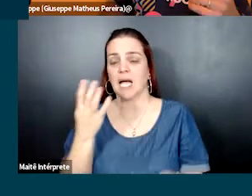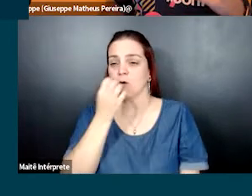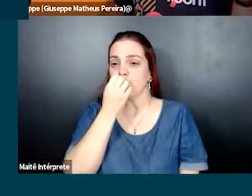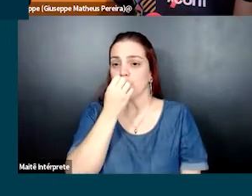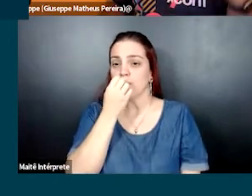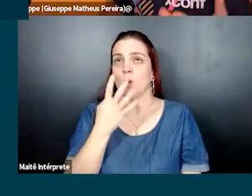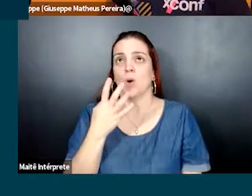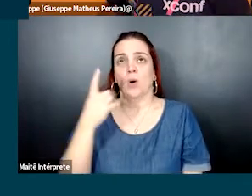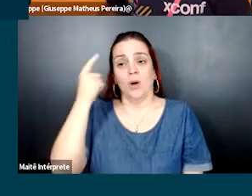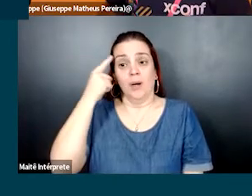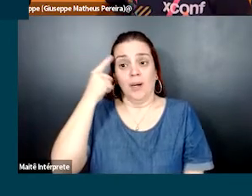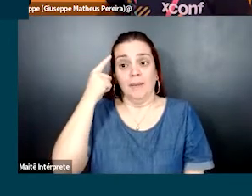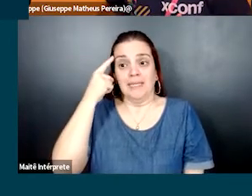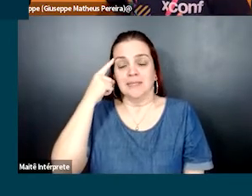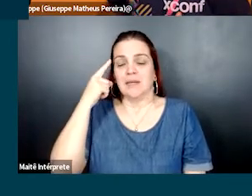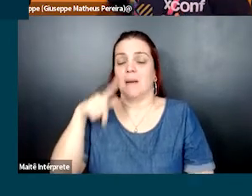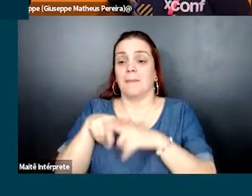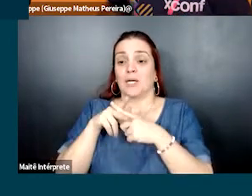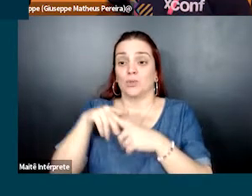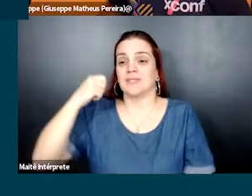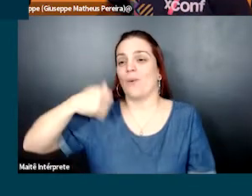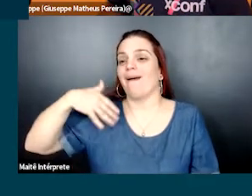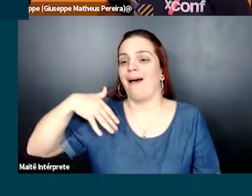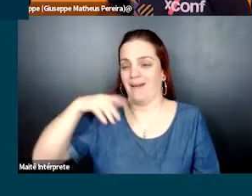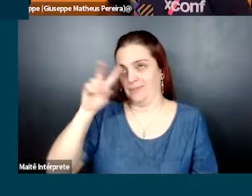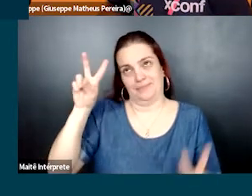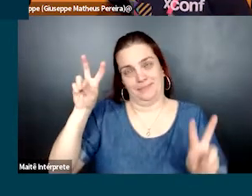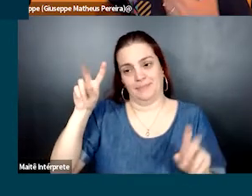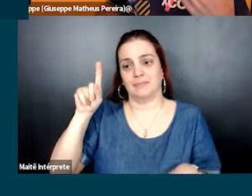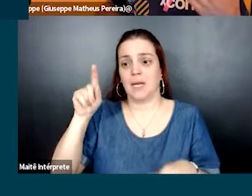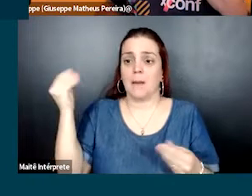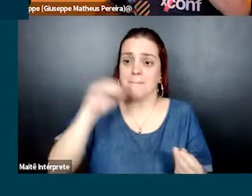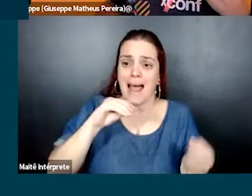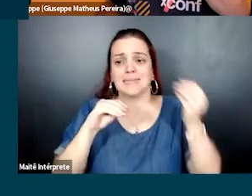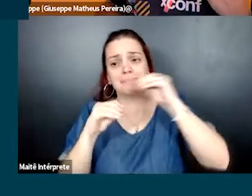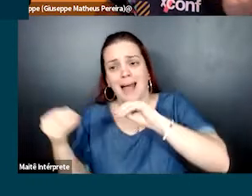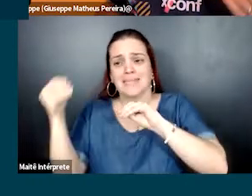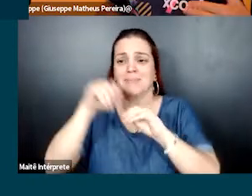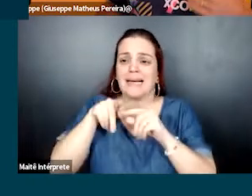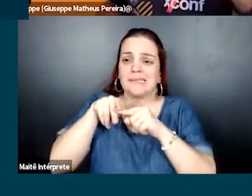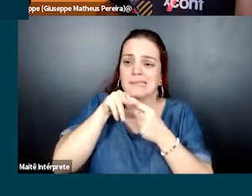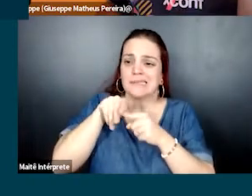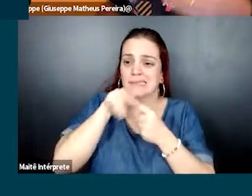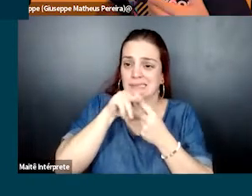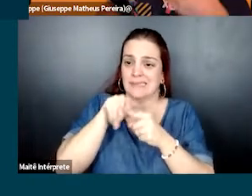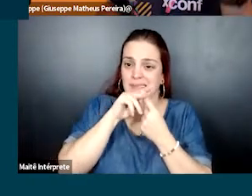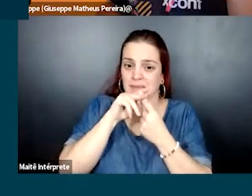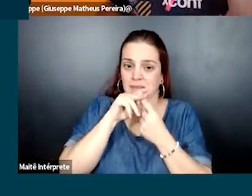de manutenção cara. É muito caro você mexer nessa estrutura. E cada vez que você deixa isso